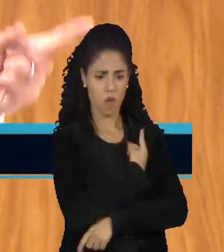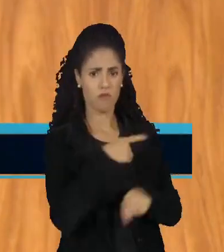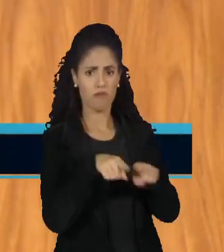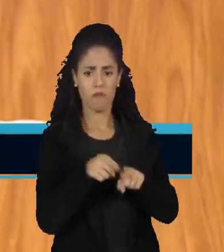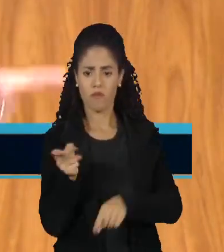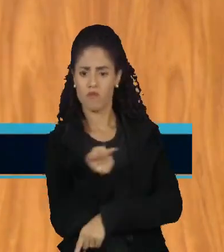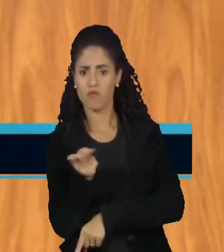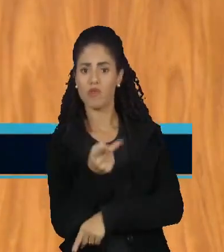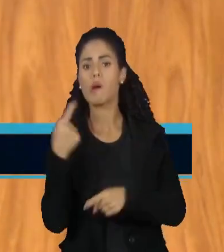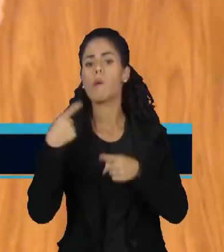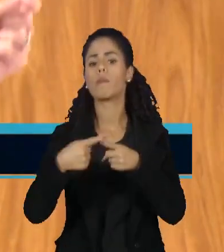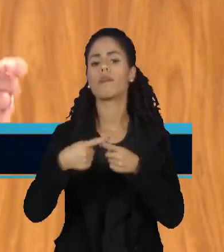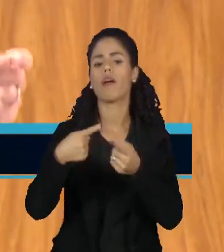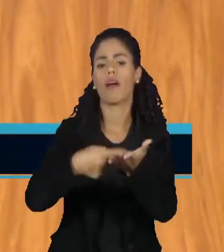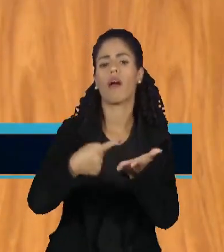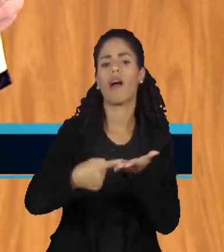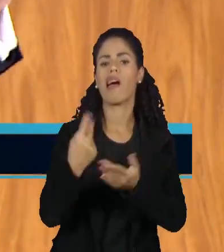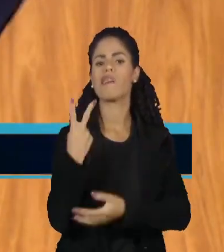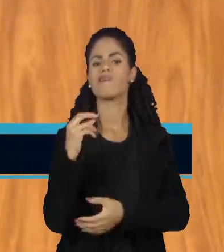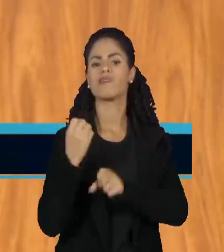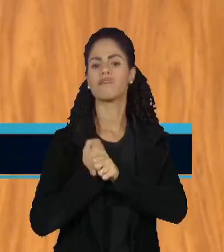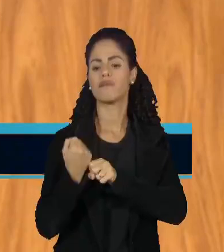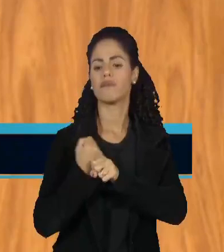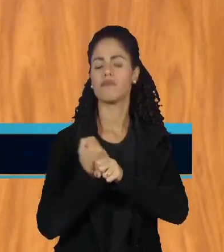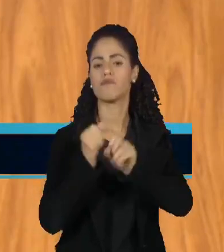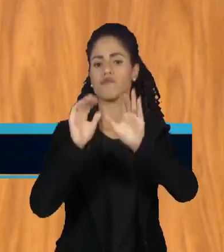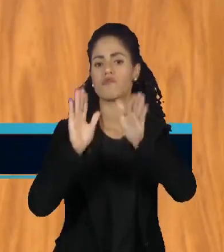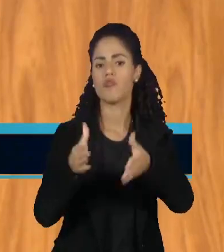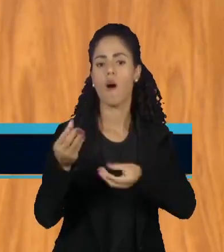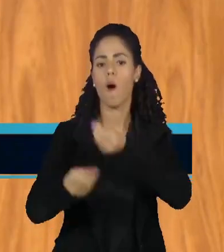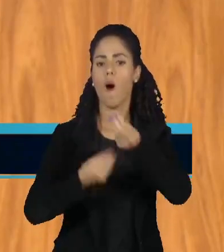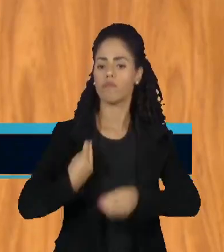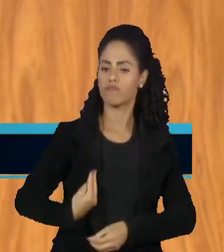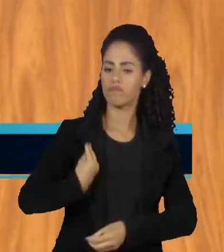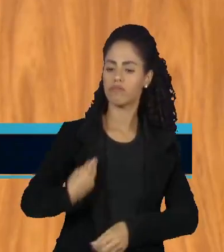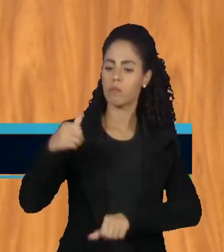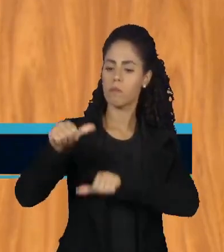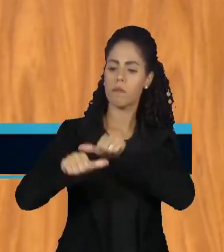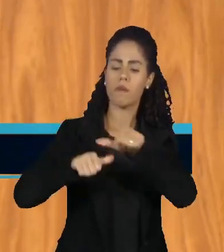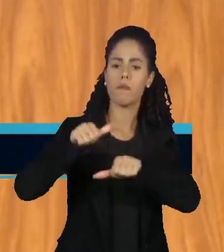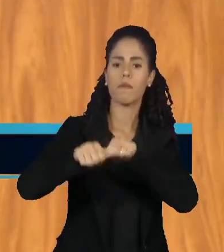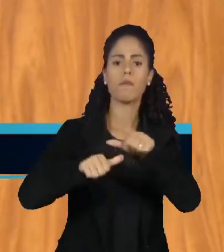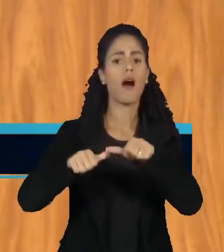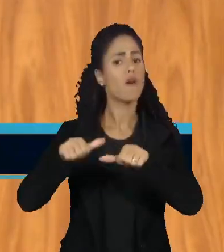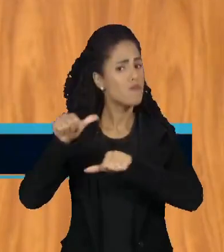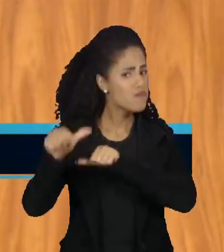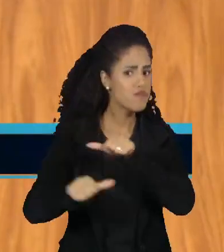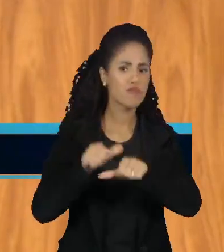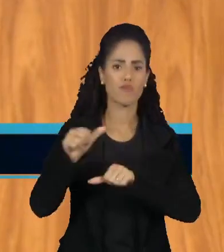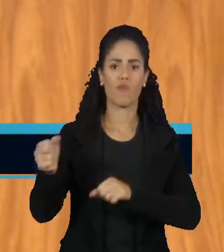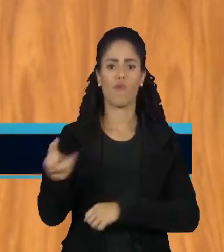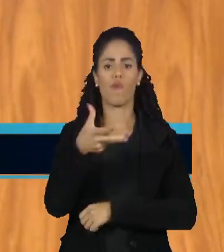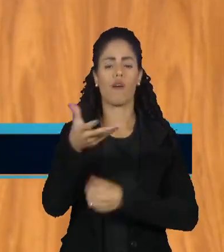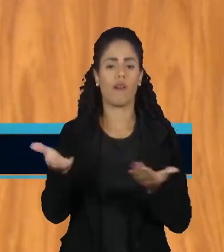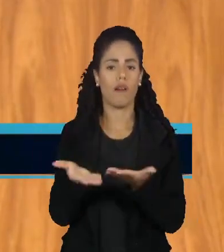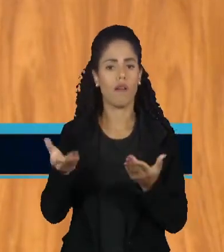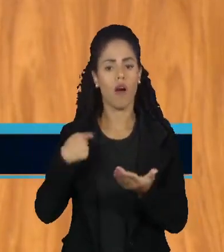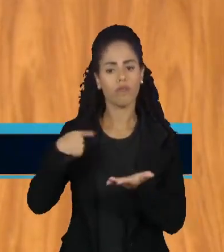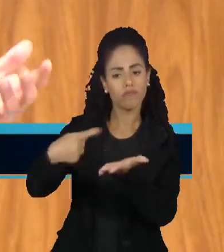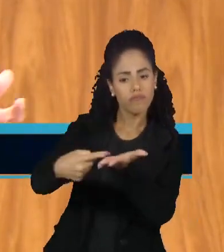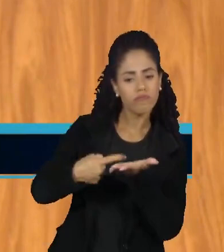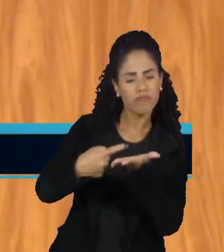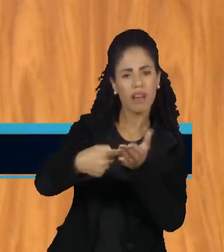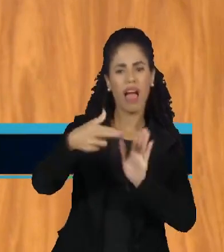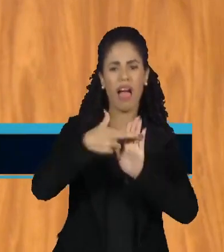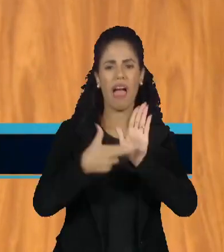foi negociado há 20 anos. A vida diplomática, a vida dos negócios mudaram muito. Quando se negocia com uma